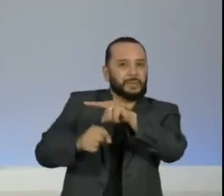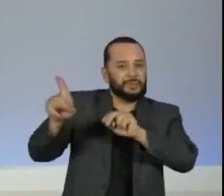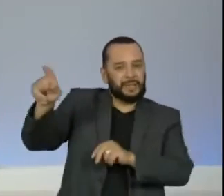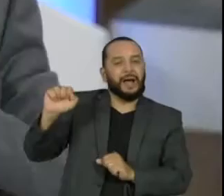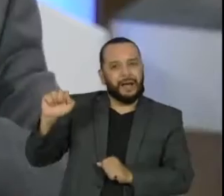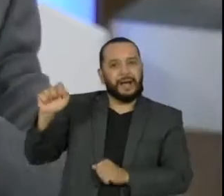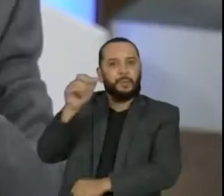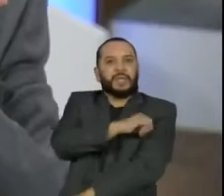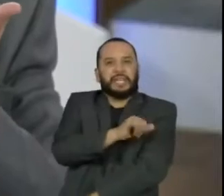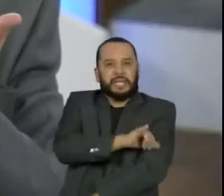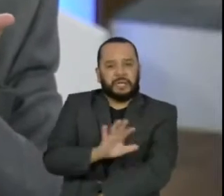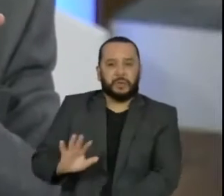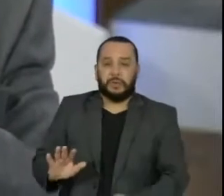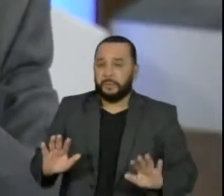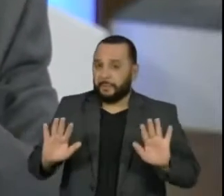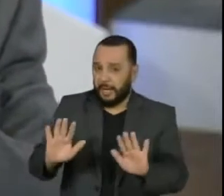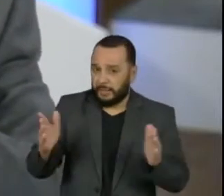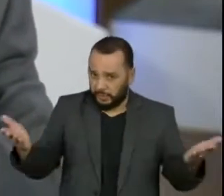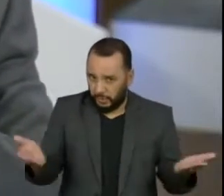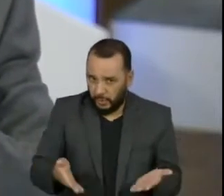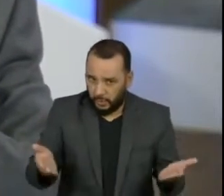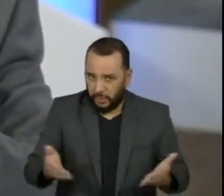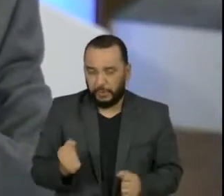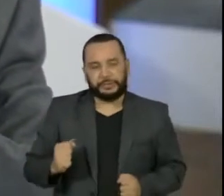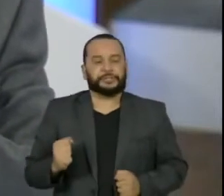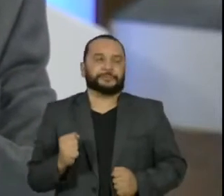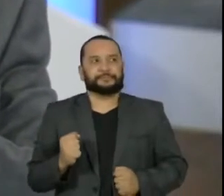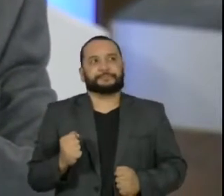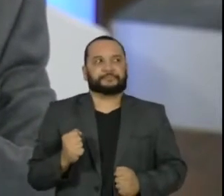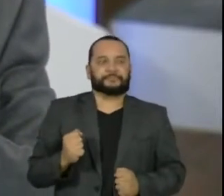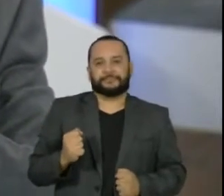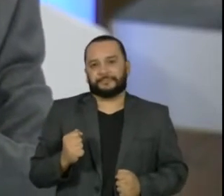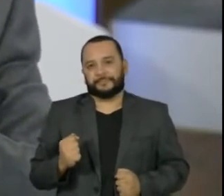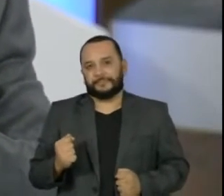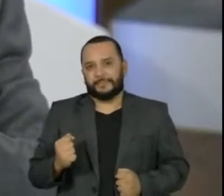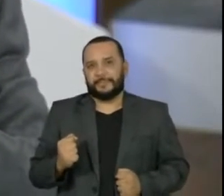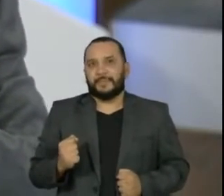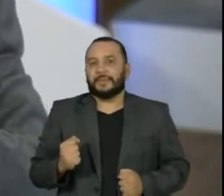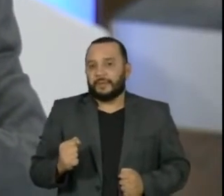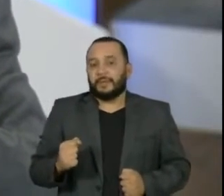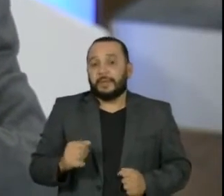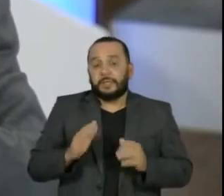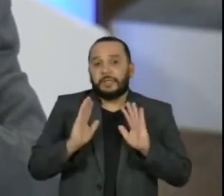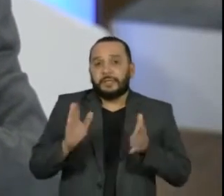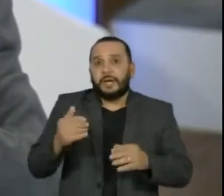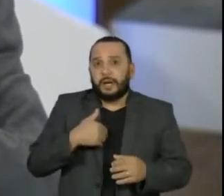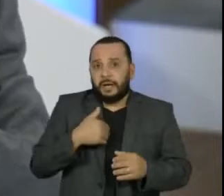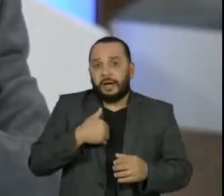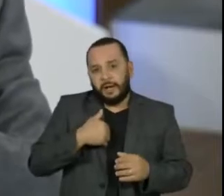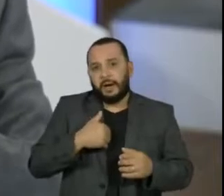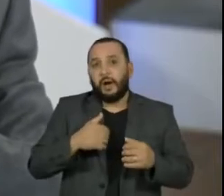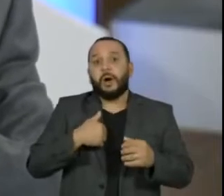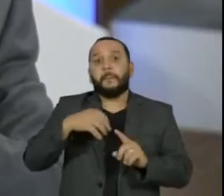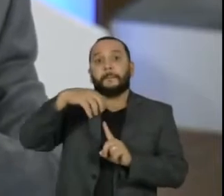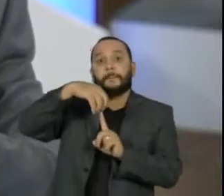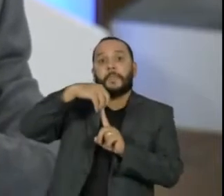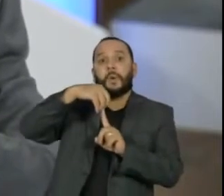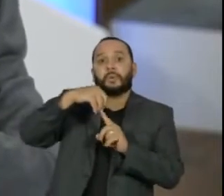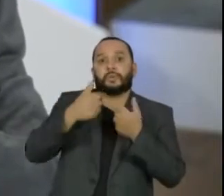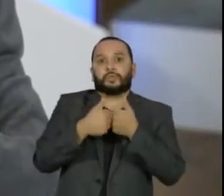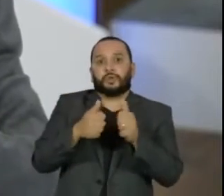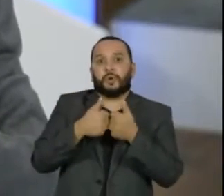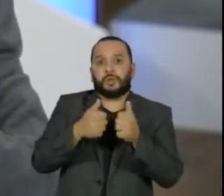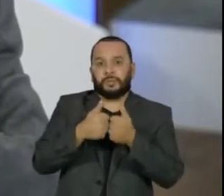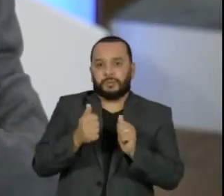que hoje, com o advento de... Primeiro, o homem saiu do ônibus, tá? Ponto de ônibus hoje é coisa